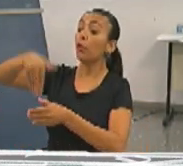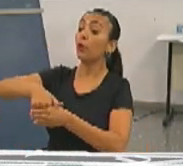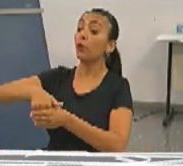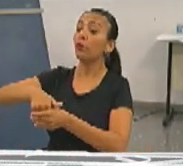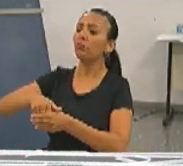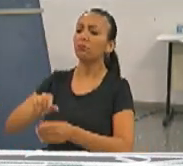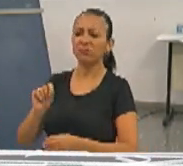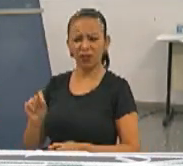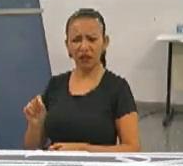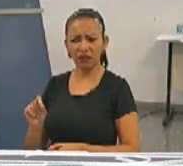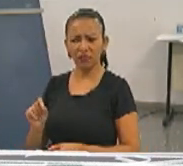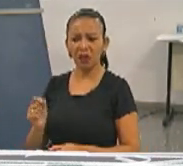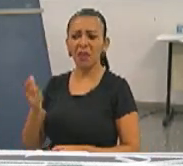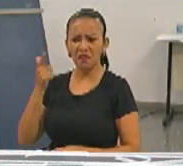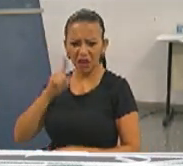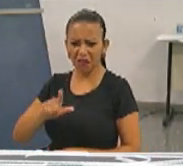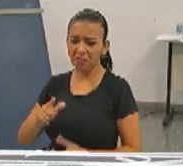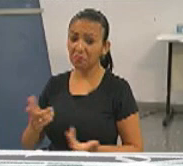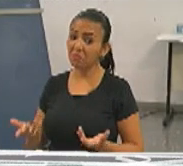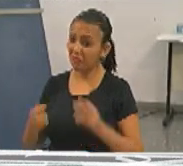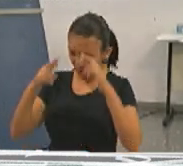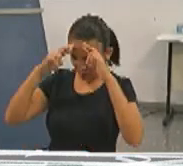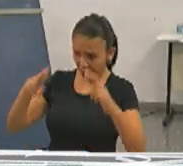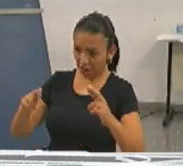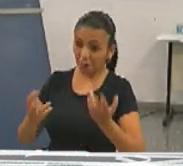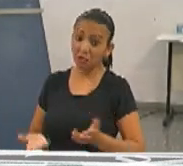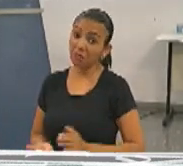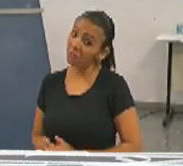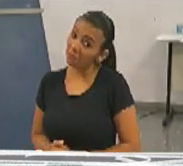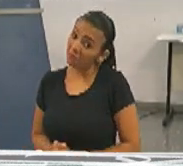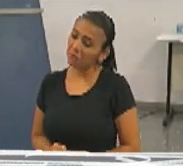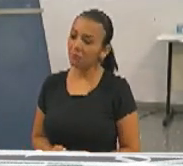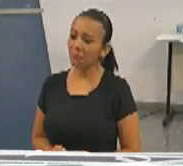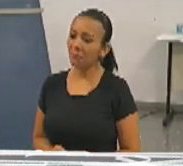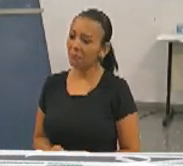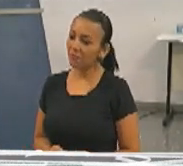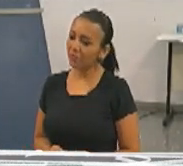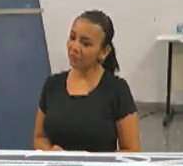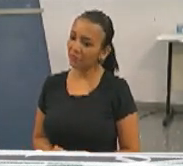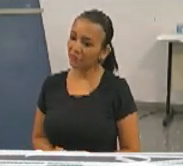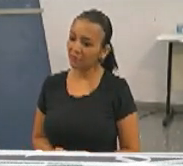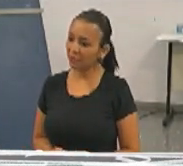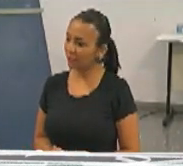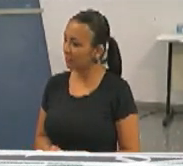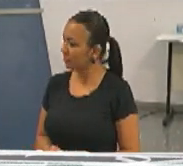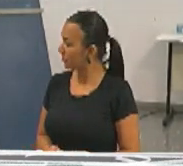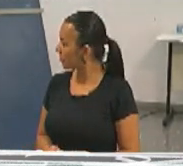o candidato vencedor indicar os três nomes. Qual a chapa que você faz? O